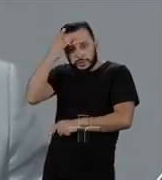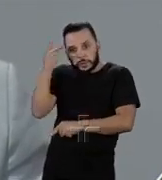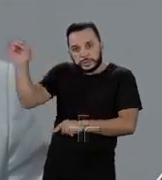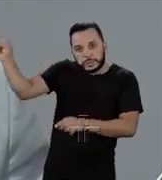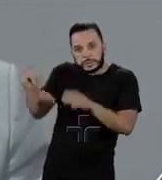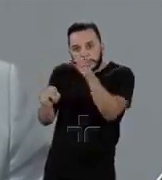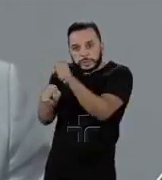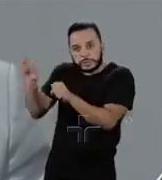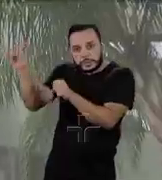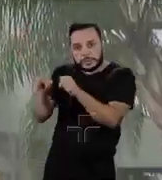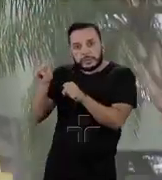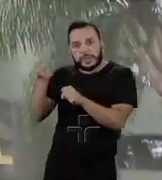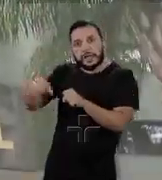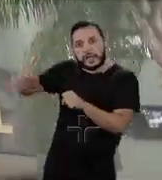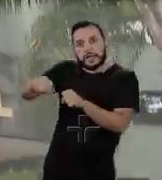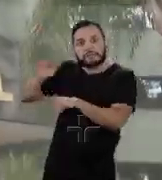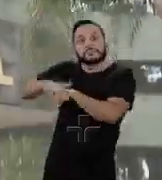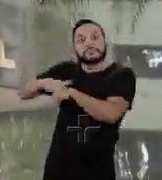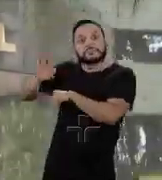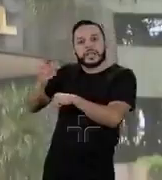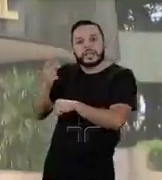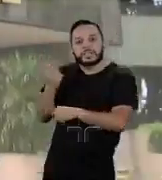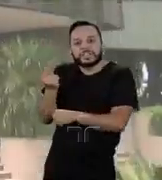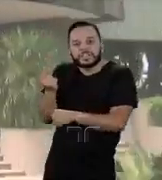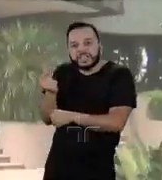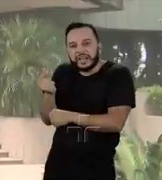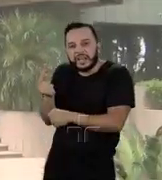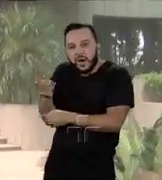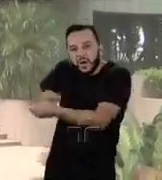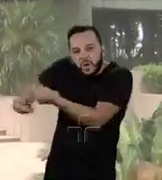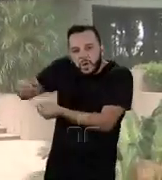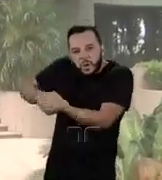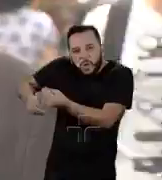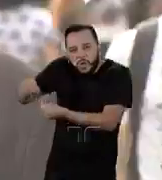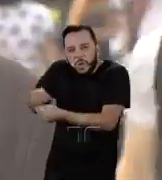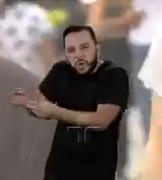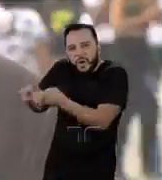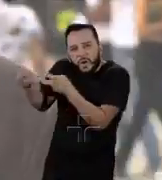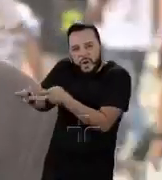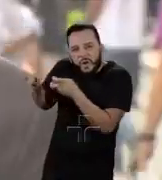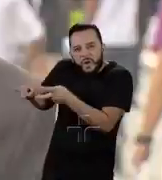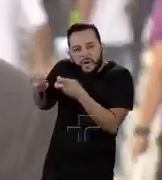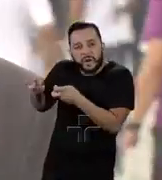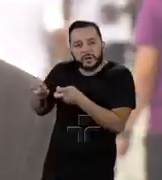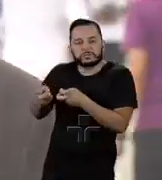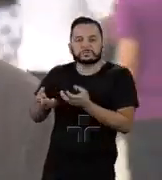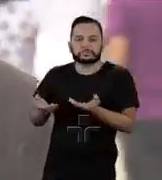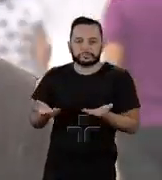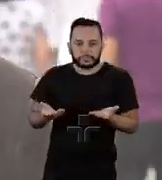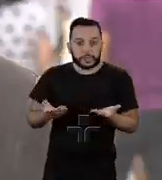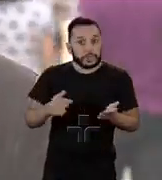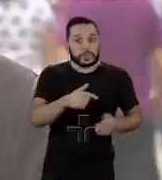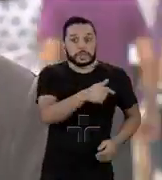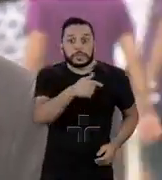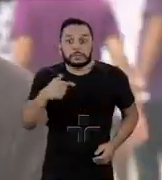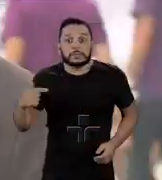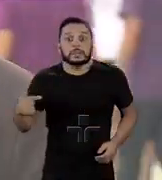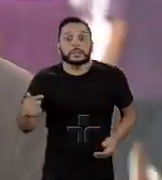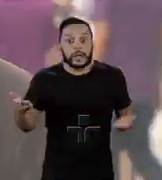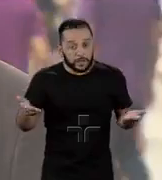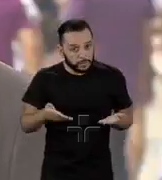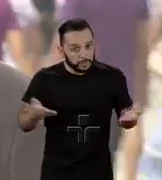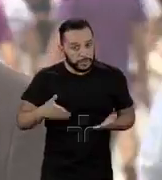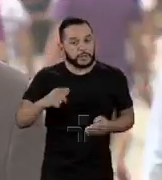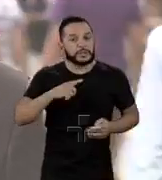incumbidas de arrecadar propinas. Alguns casos continuam causando muitas discussões. Esta semana, a Justiça determinou a destruição de